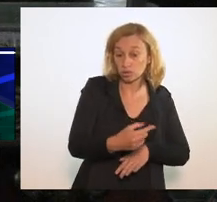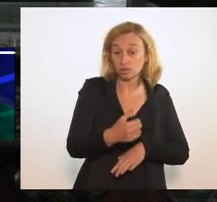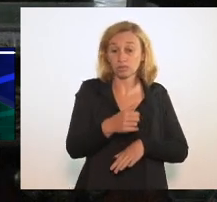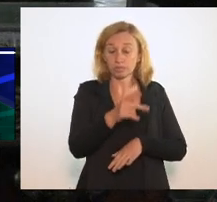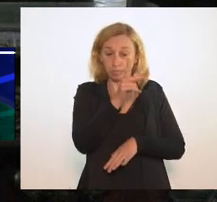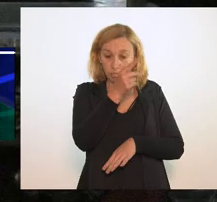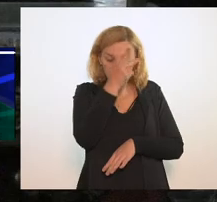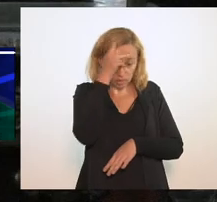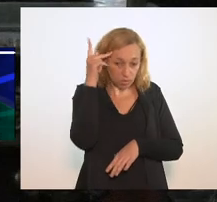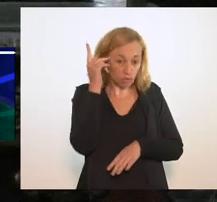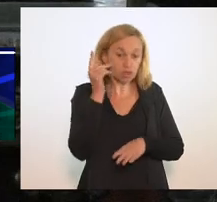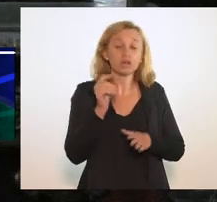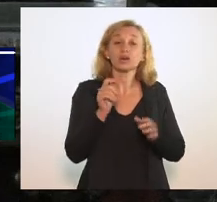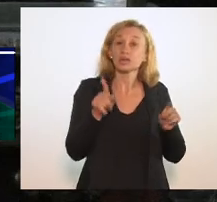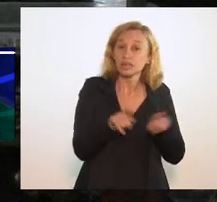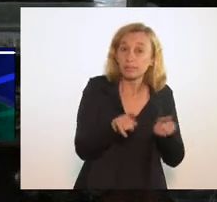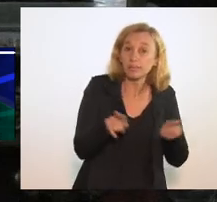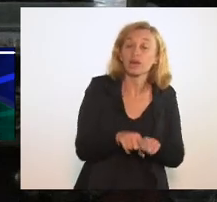a questão